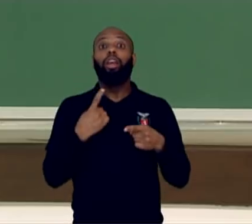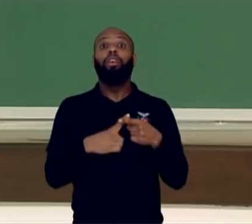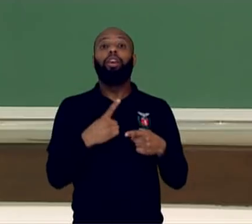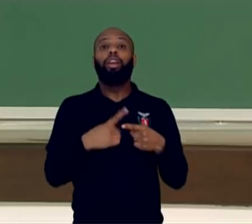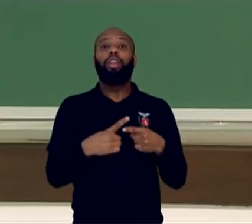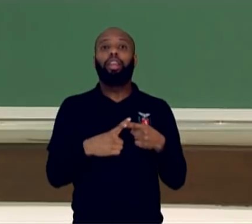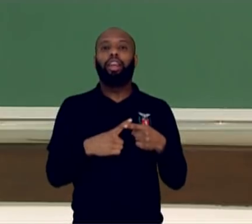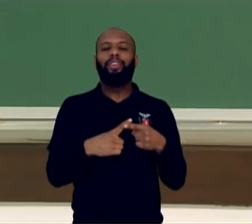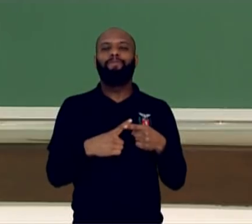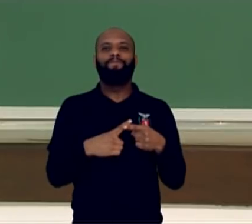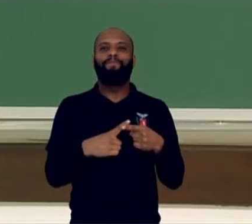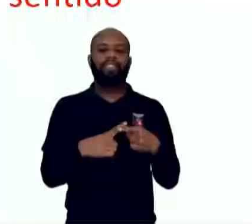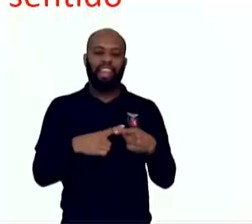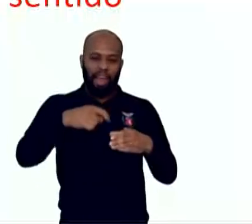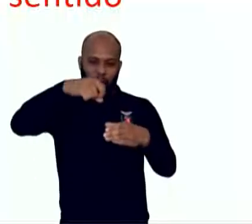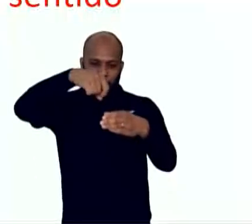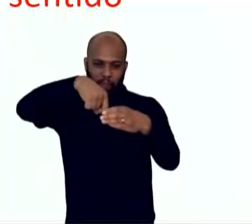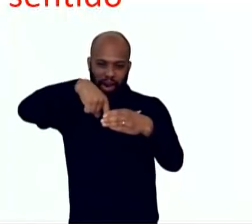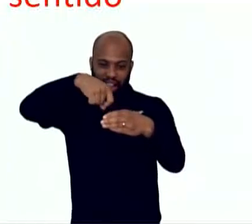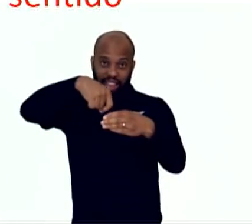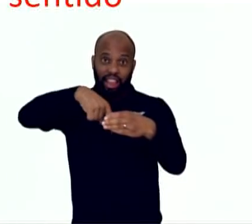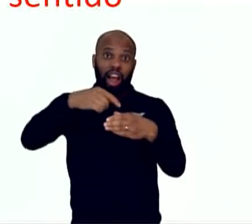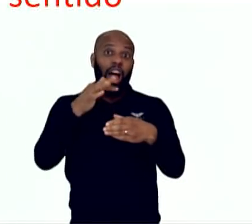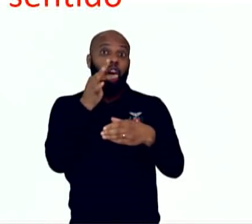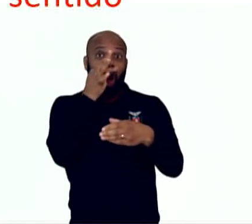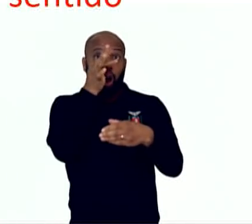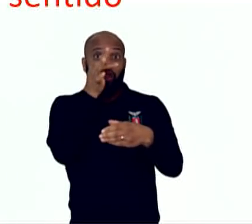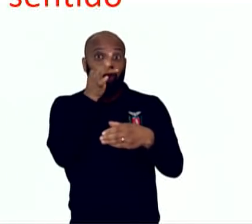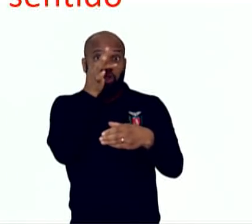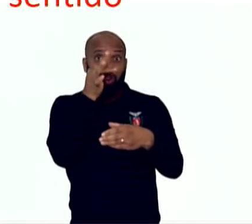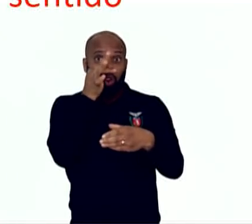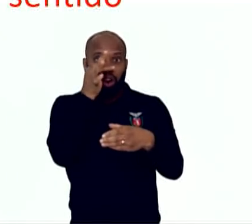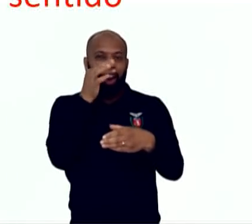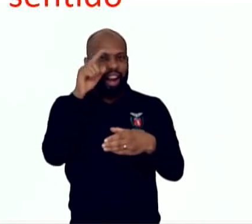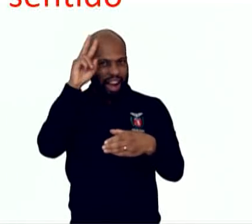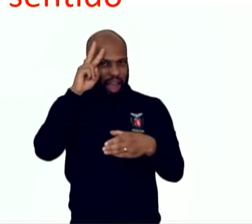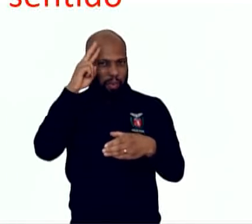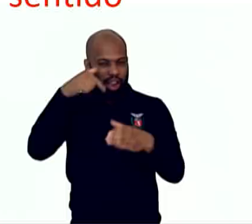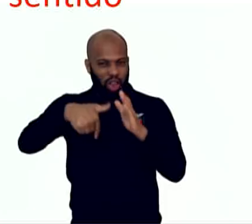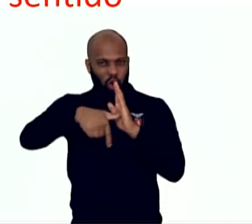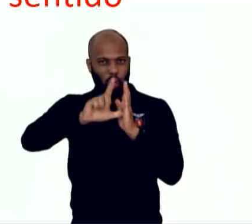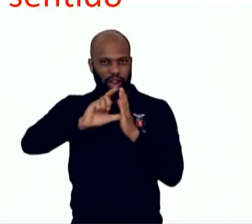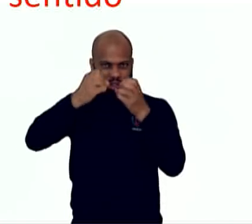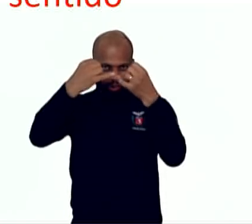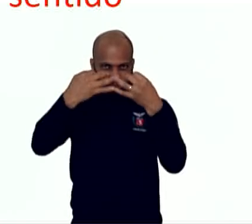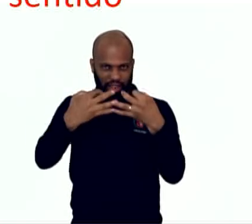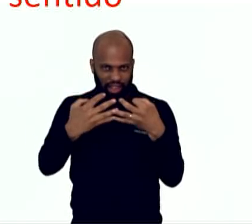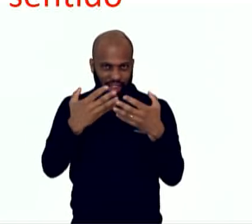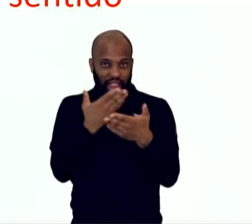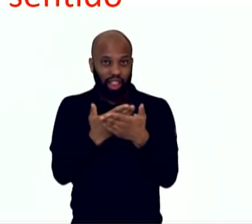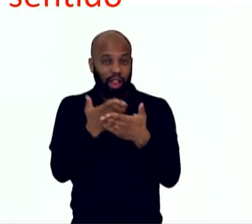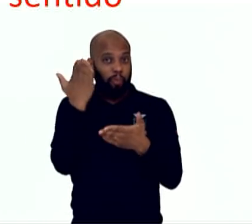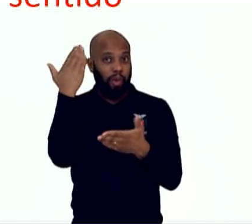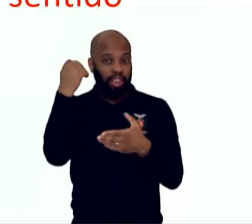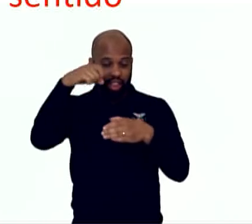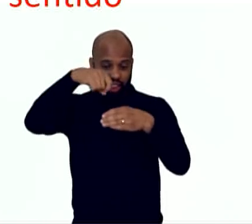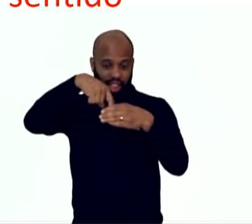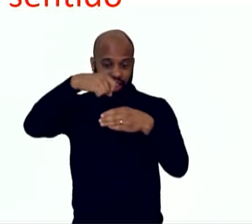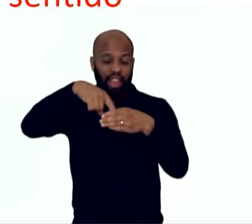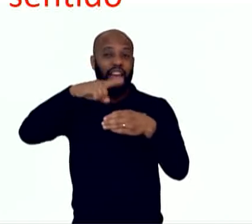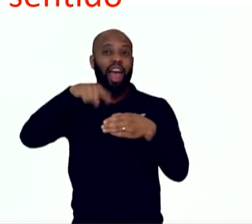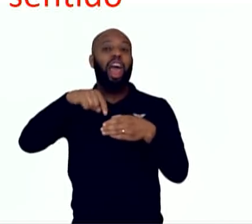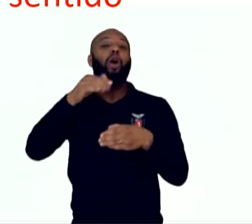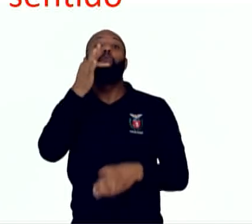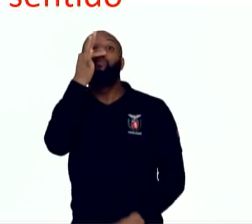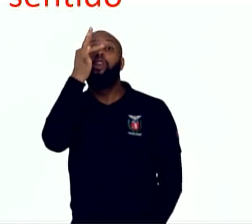Porque não faz sentido plantar uma flor. Lembra que eu falei que amor perfeito é uma flor? Nas aulas anteriores? Não faz